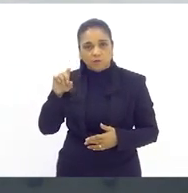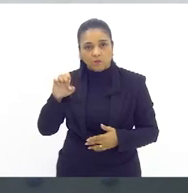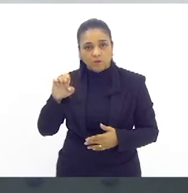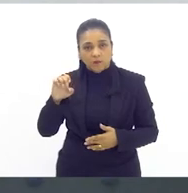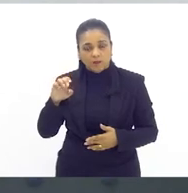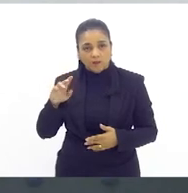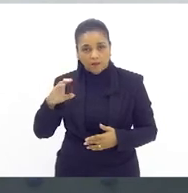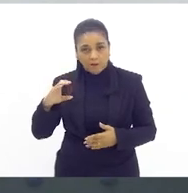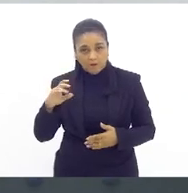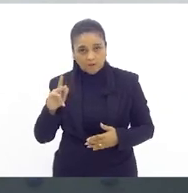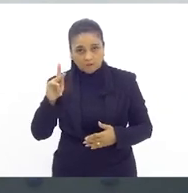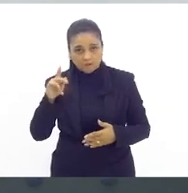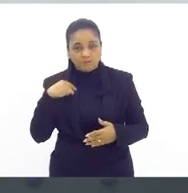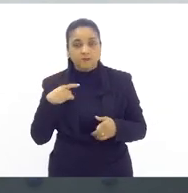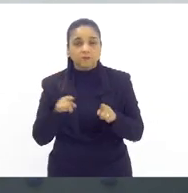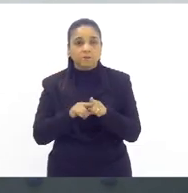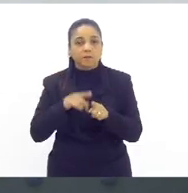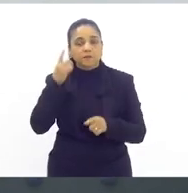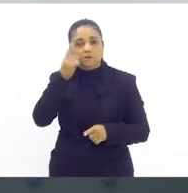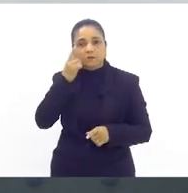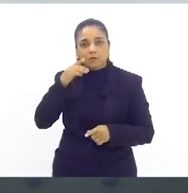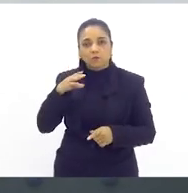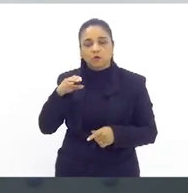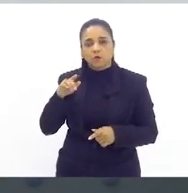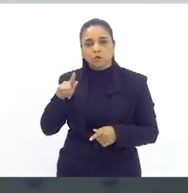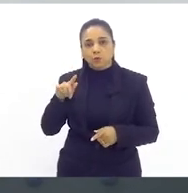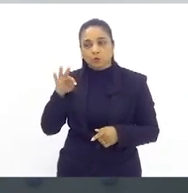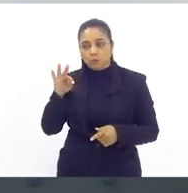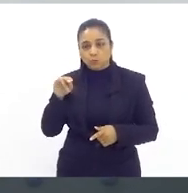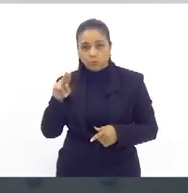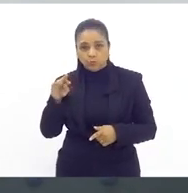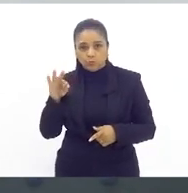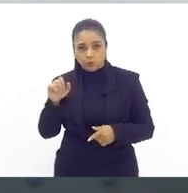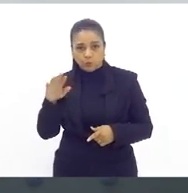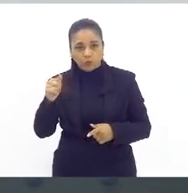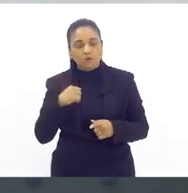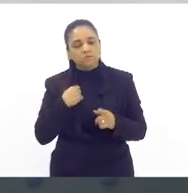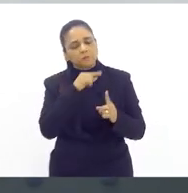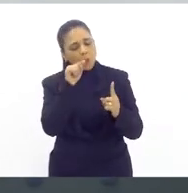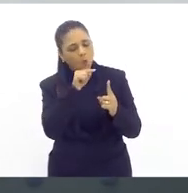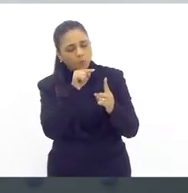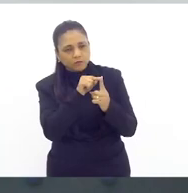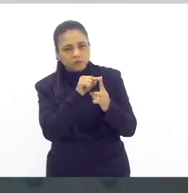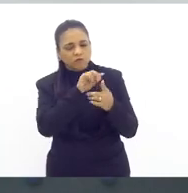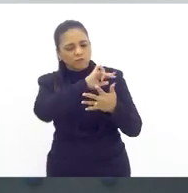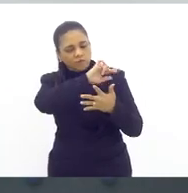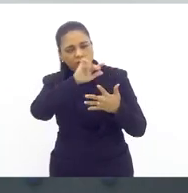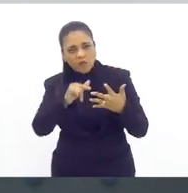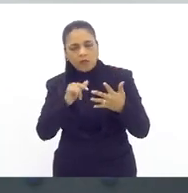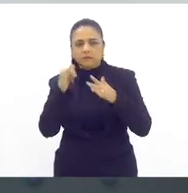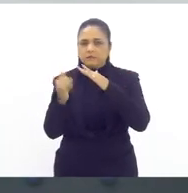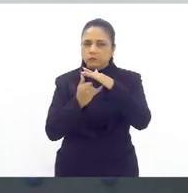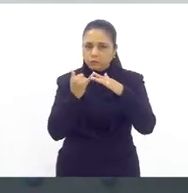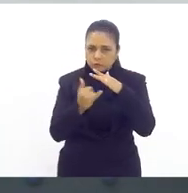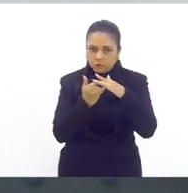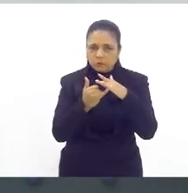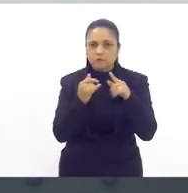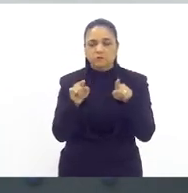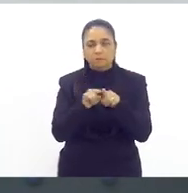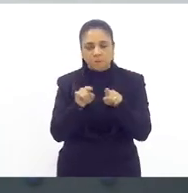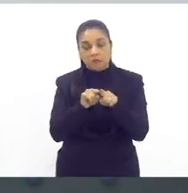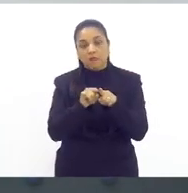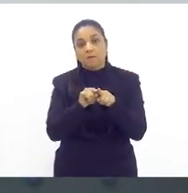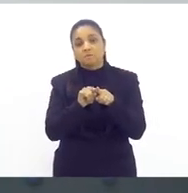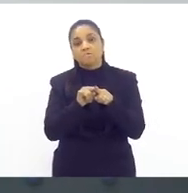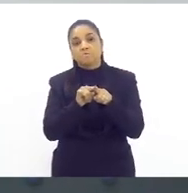tutuca e agregou um conjunto de princípios um conjunto de objetivos identidades instituições dentre